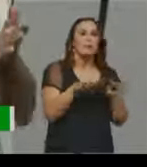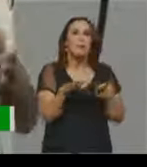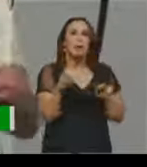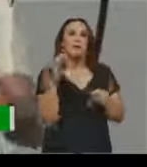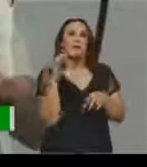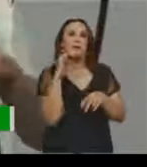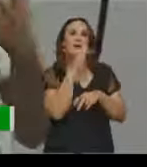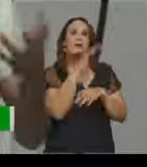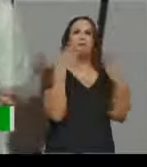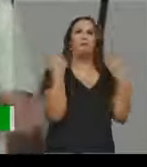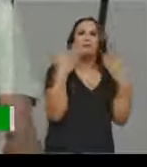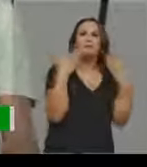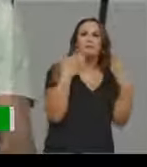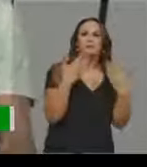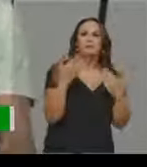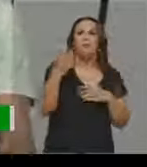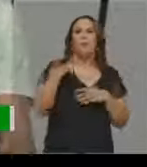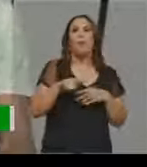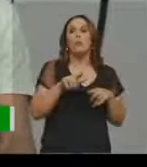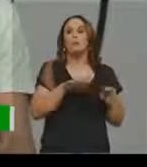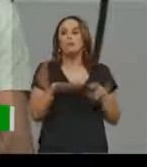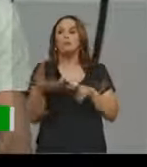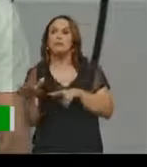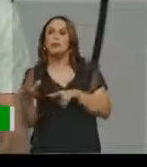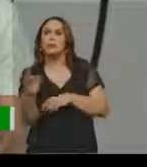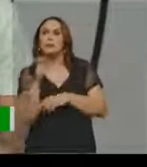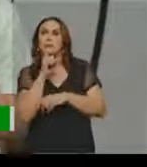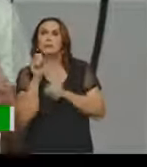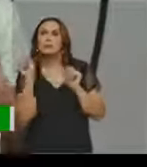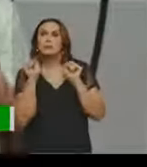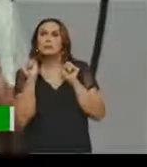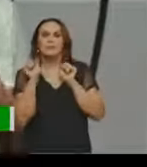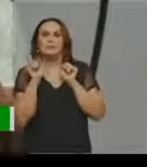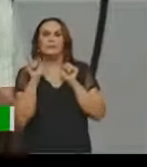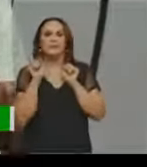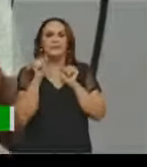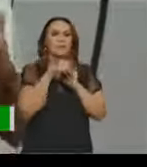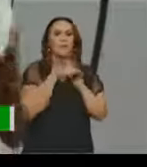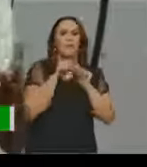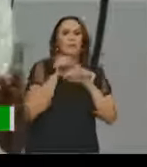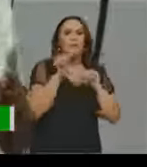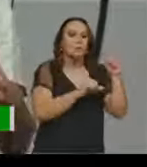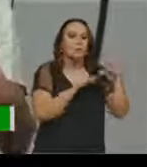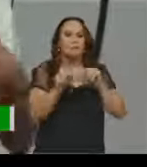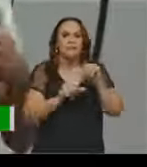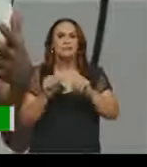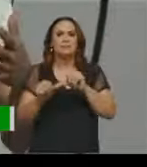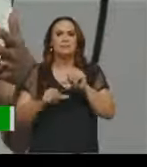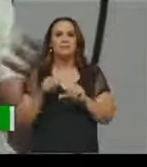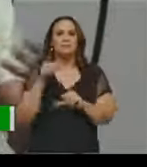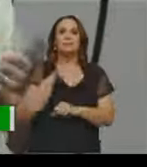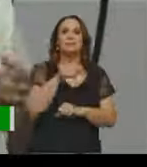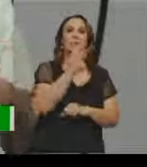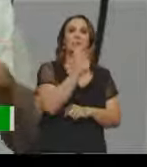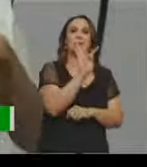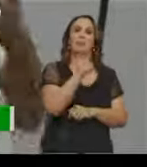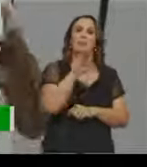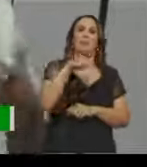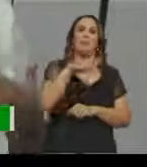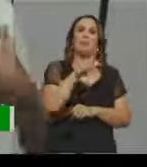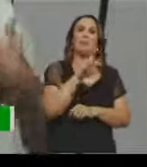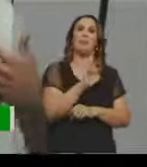mais fria. Essas variações rápidas, nós chamamos então de tempo, né? Então nós precisamos inclusive muito